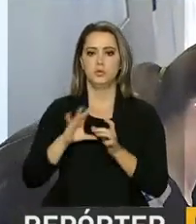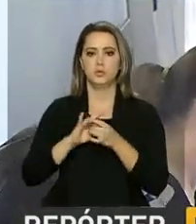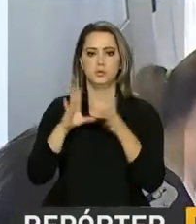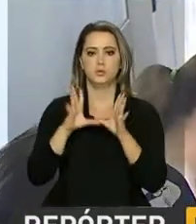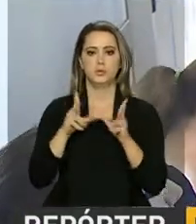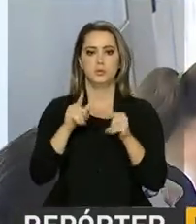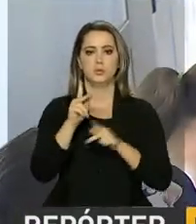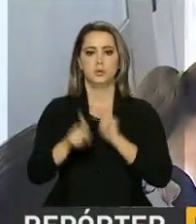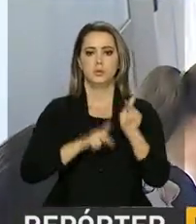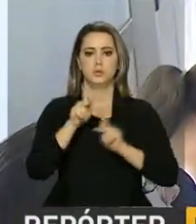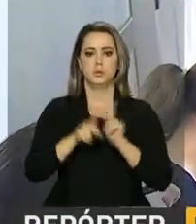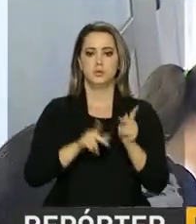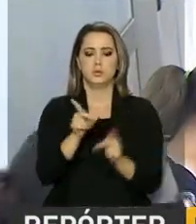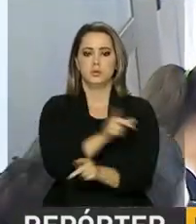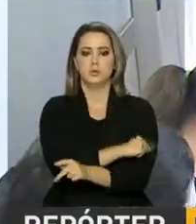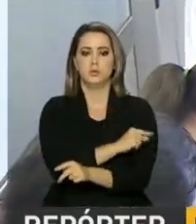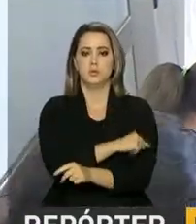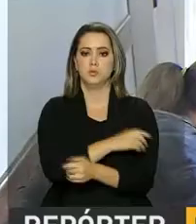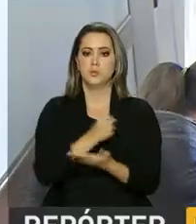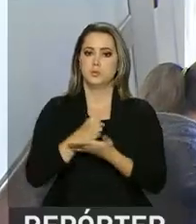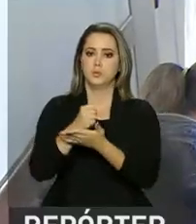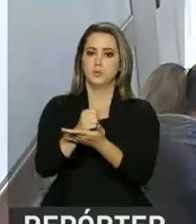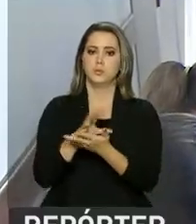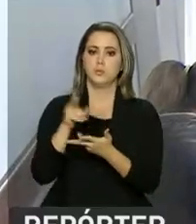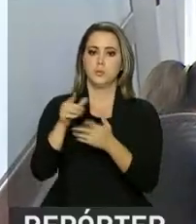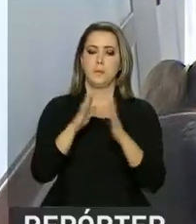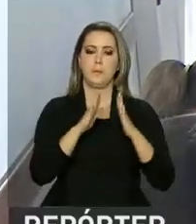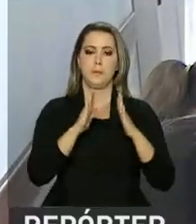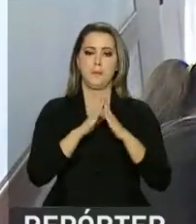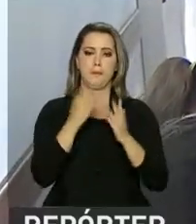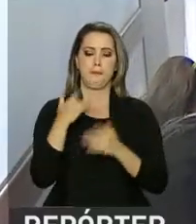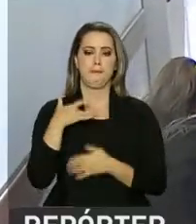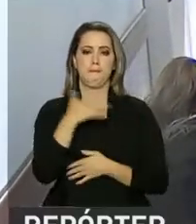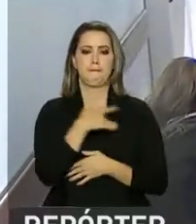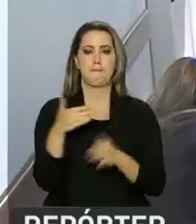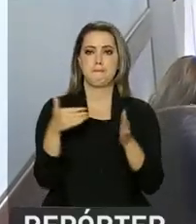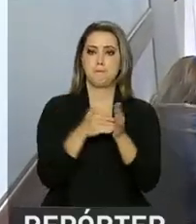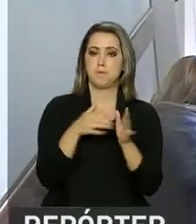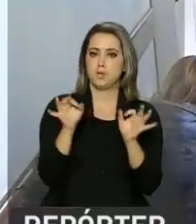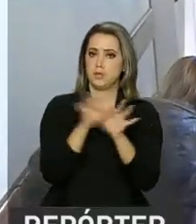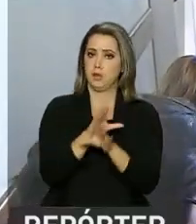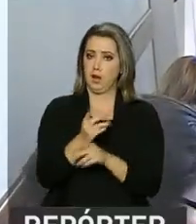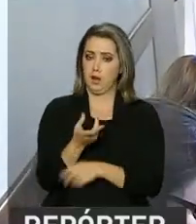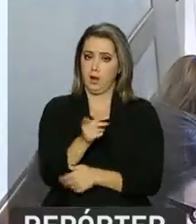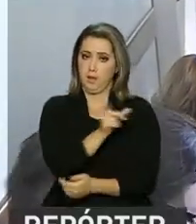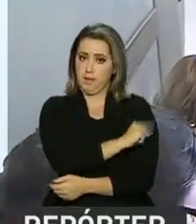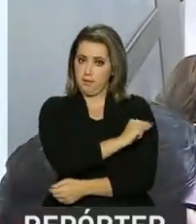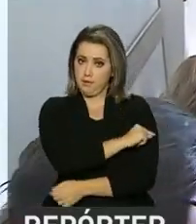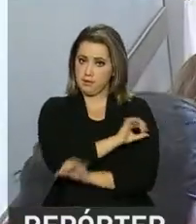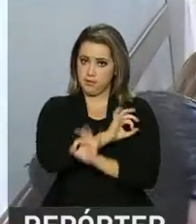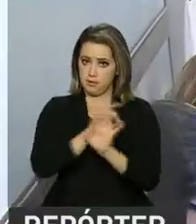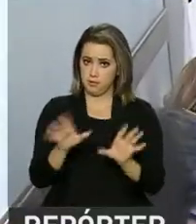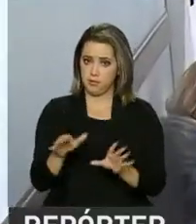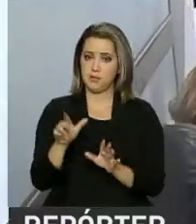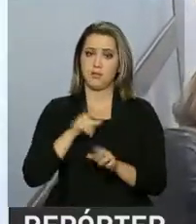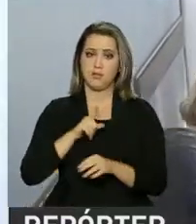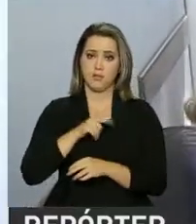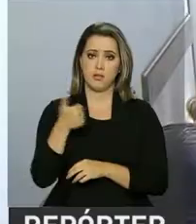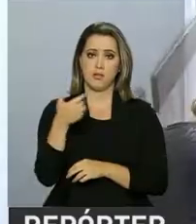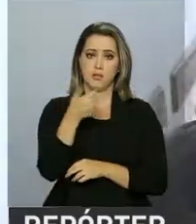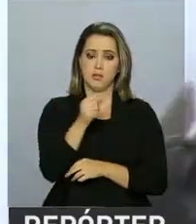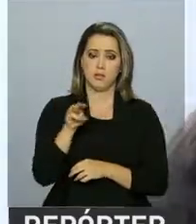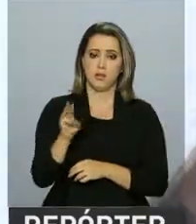gripe agora ela vai estar disponível em todos os postos de saúde até terminar o estoque que ainda conta com 10 milhões de